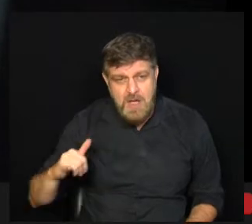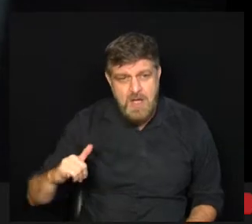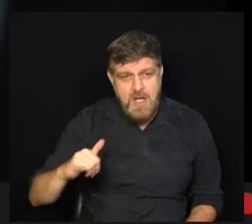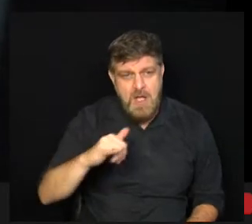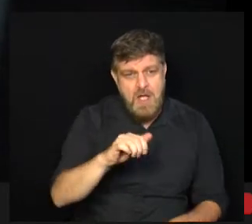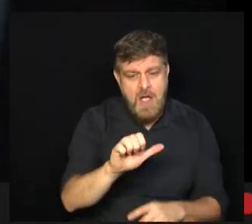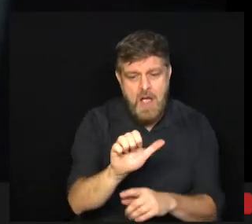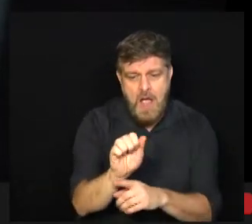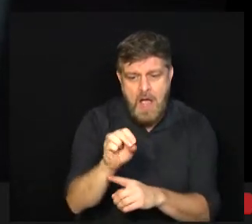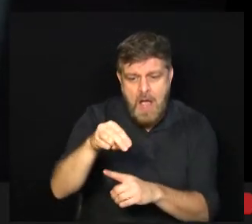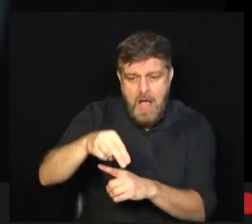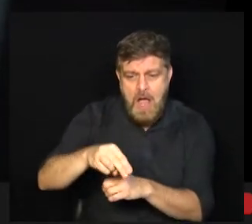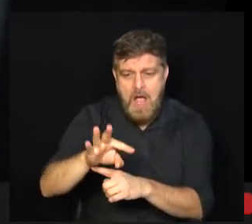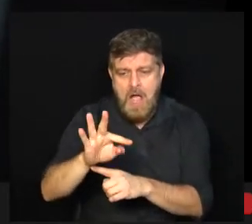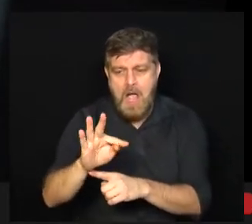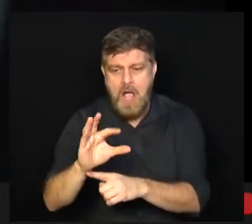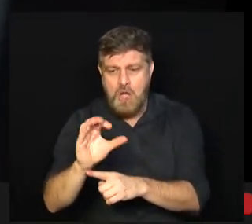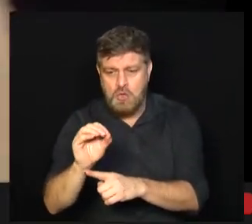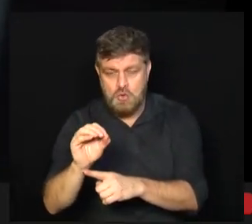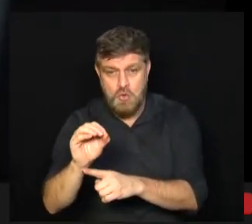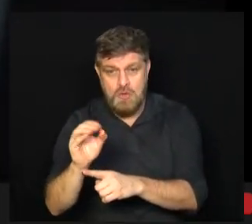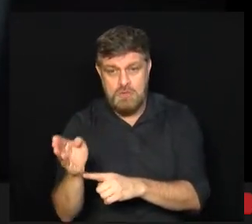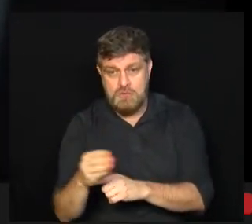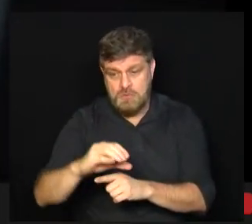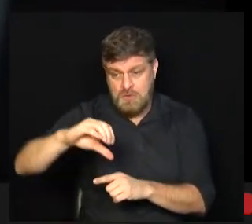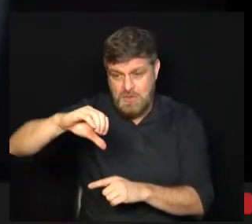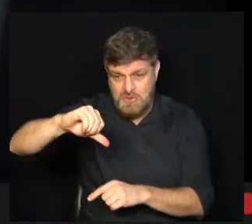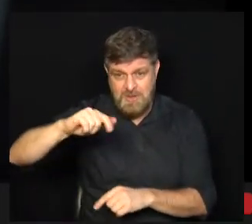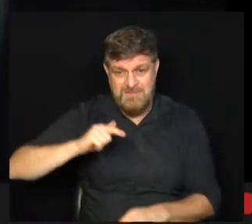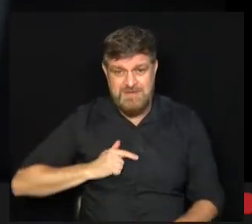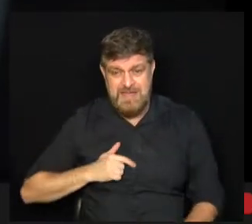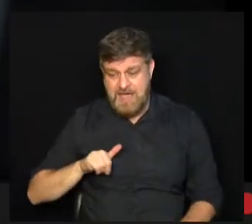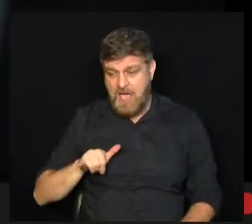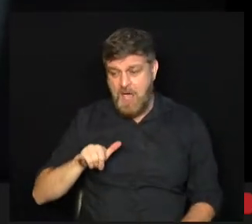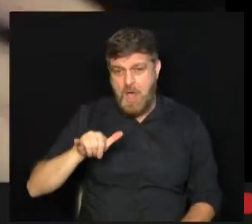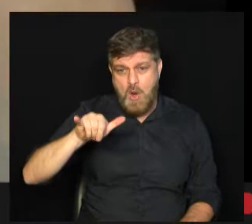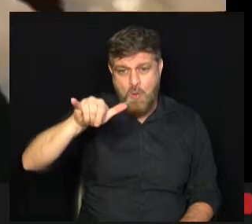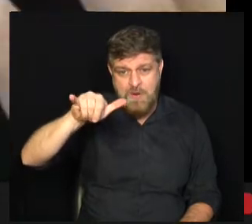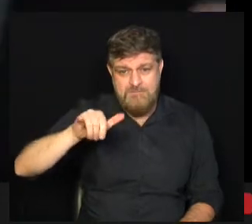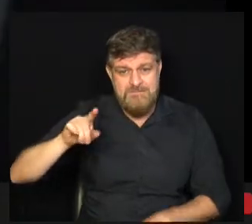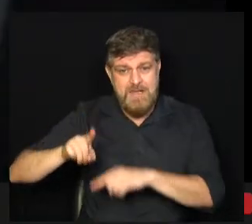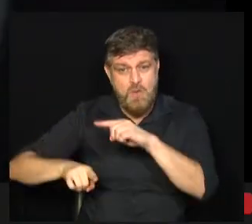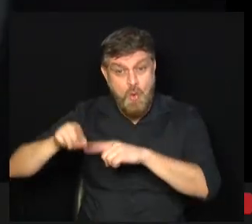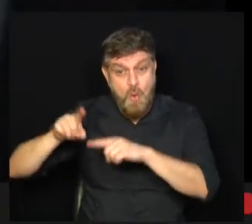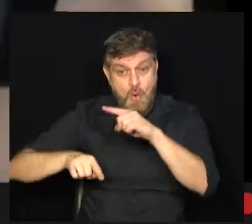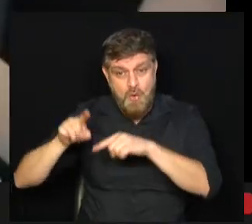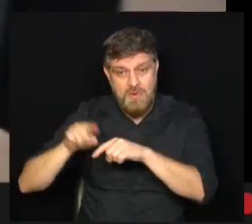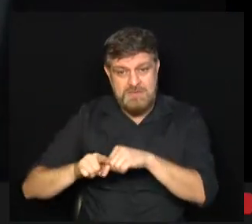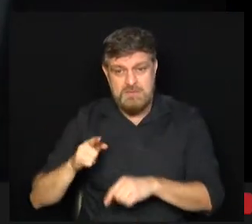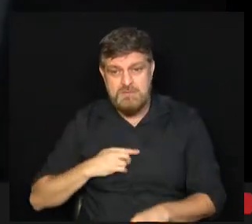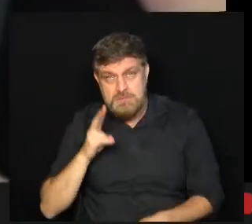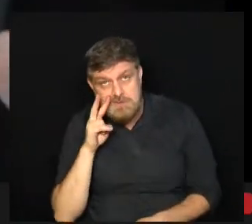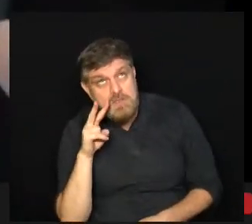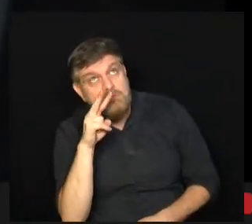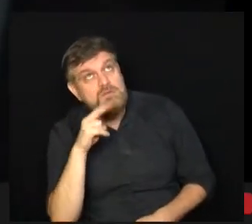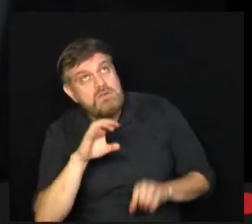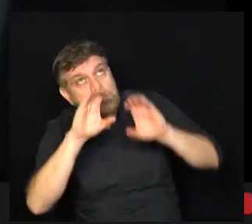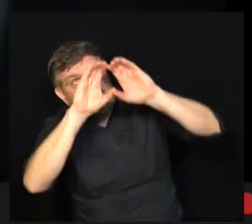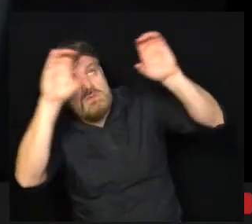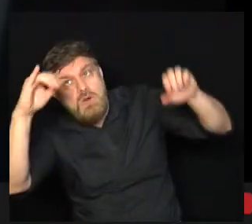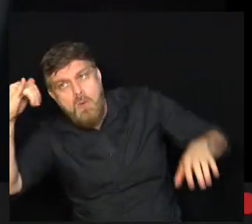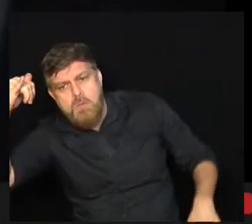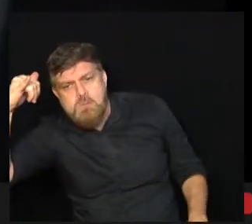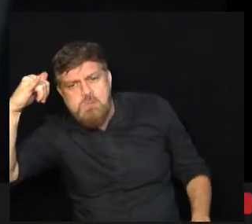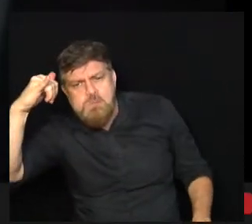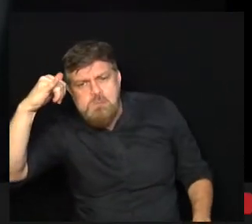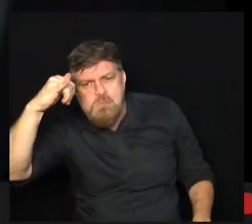Antonov? Então, Antonov é um avião de carga, o maior cargueiro do mundo, que quando ele passa no céu, a gente acha assim, não é possível ter um avião